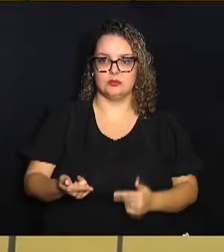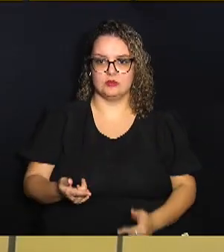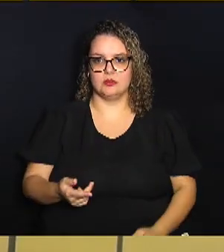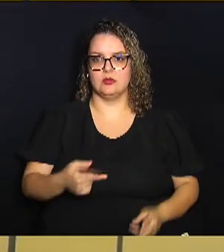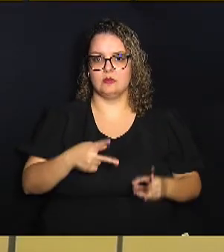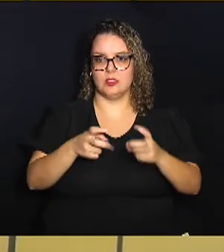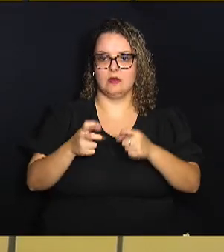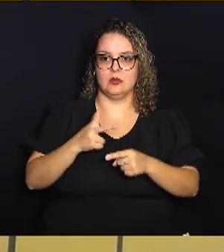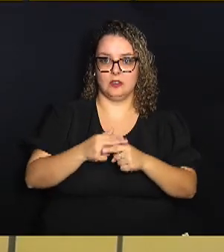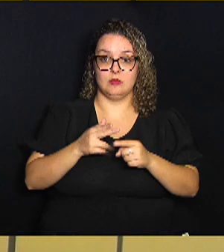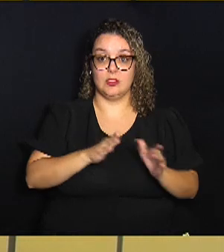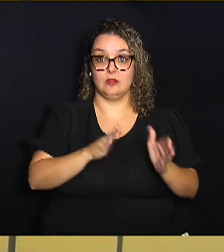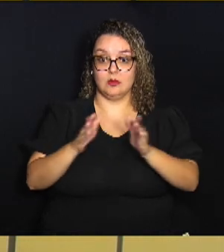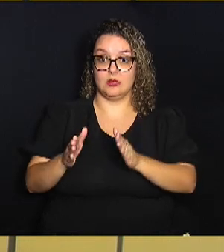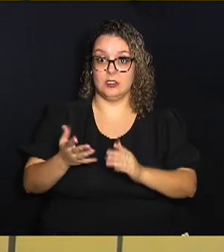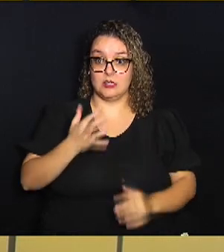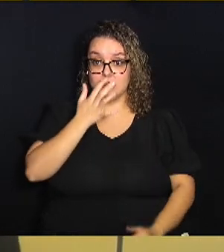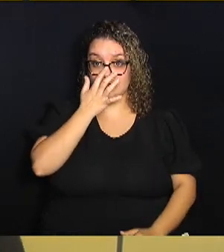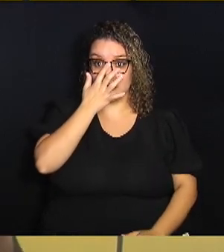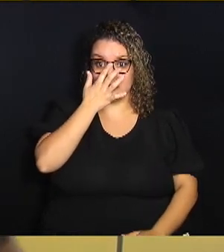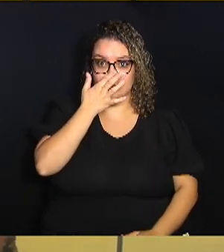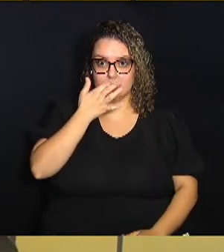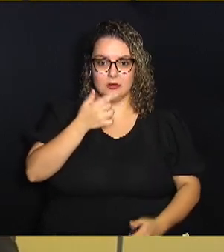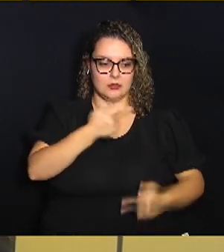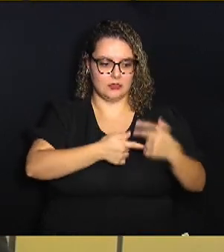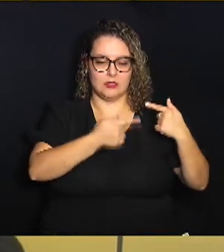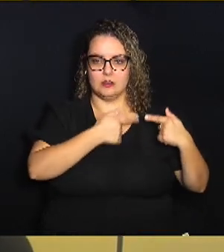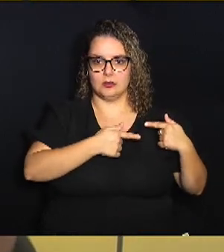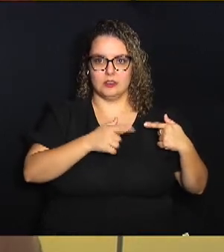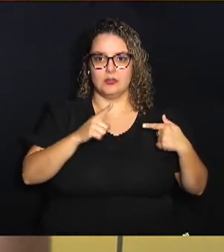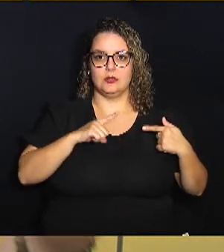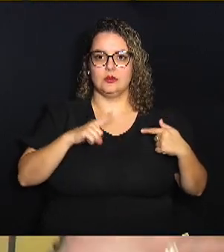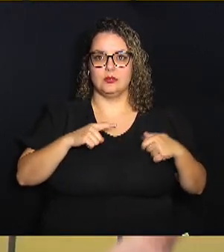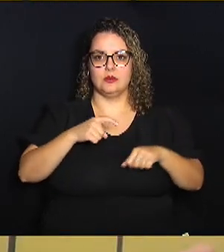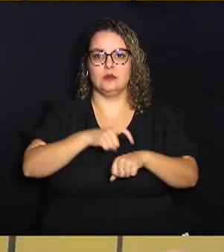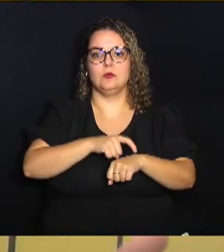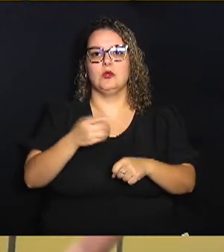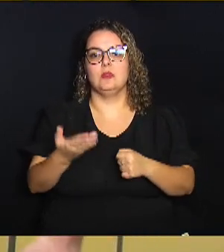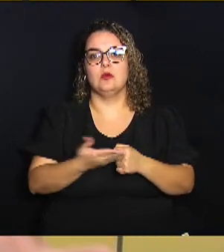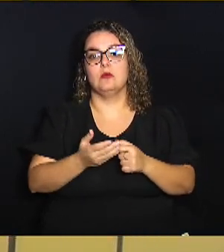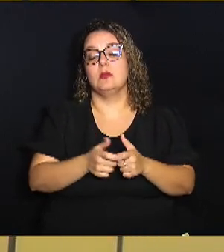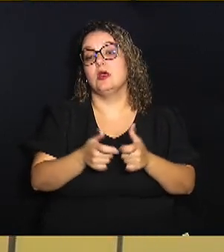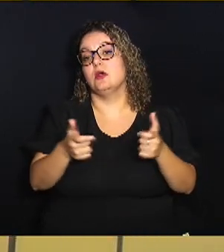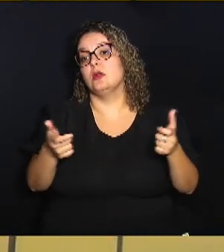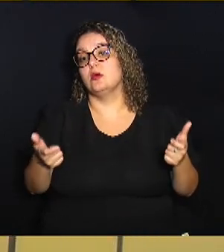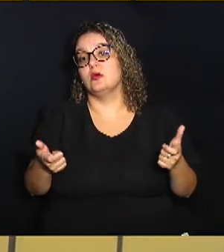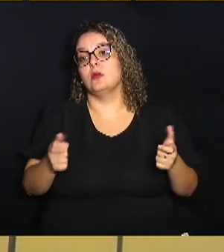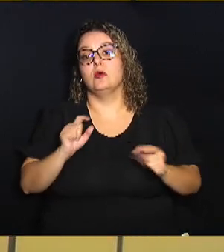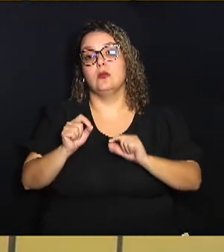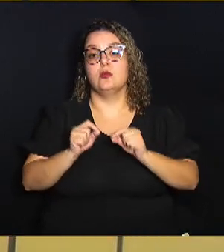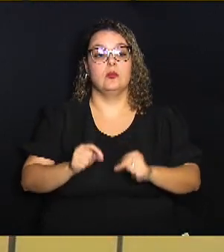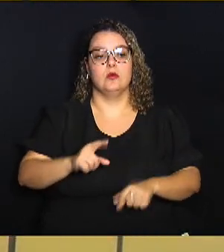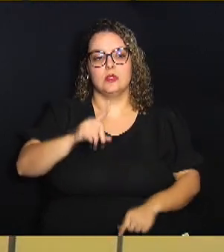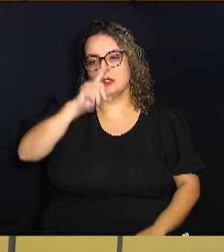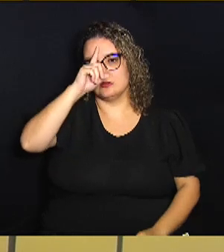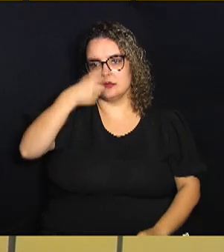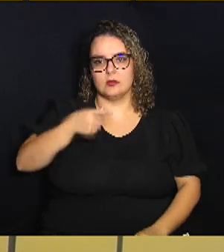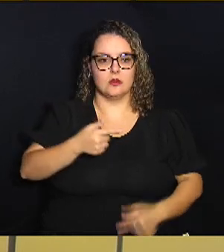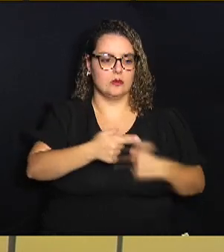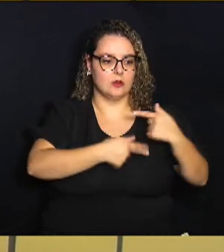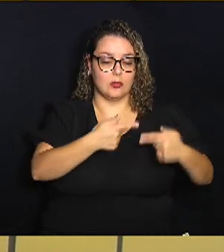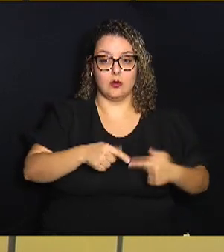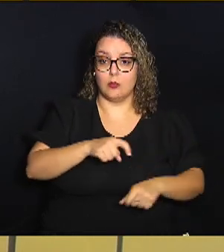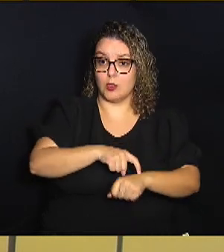pelo recorte que apareceu na tela, as gerações mais antigas, elas tinham um intervalo de tempo muito maior, porque o que determina uma geração? Um momento de